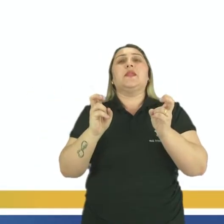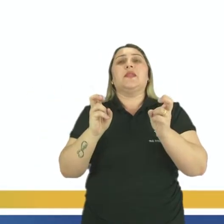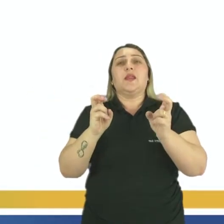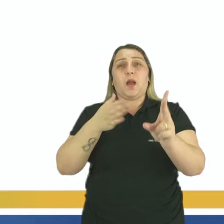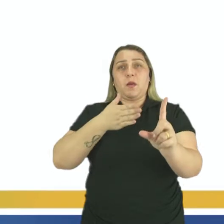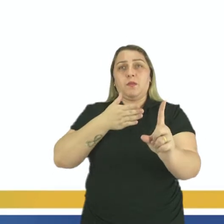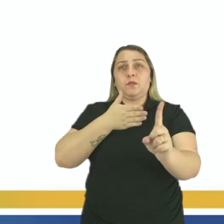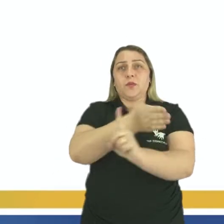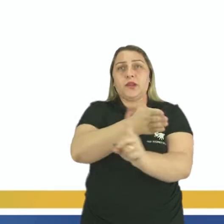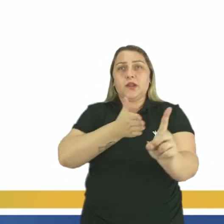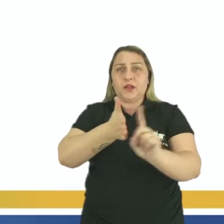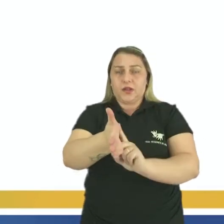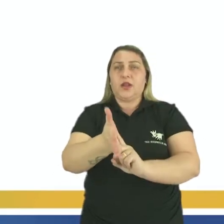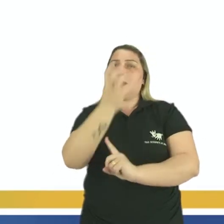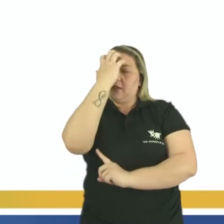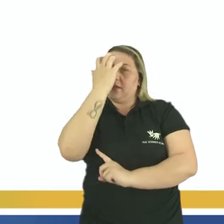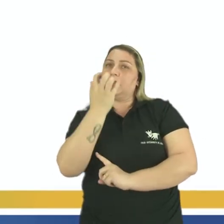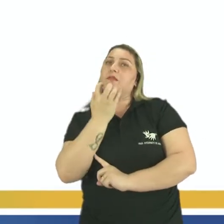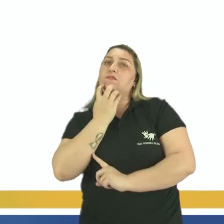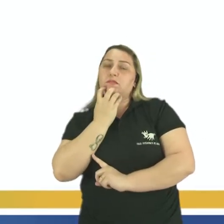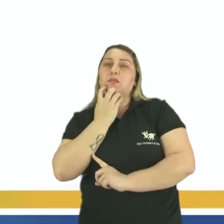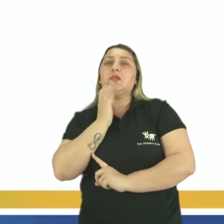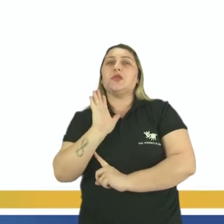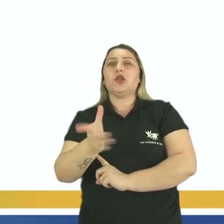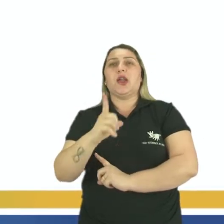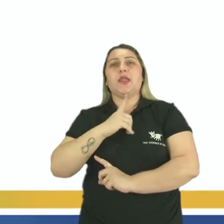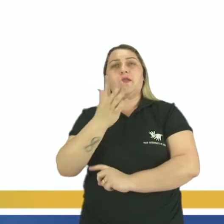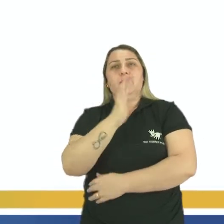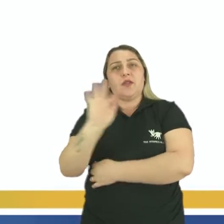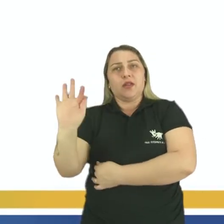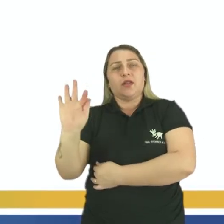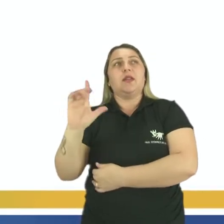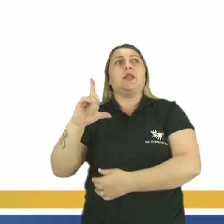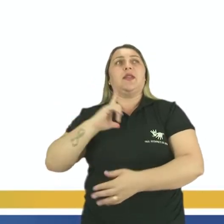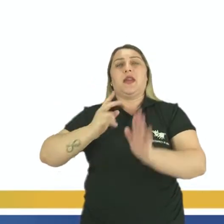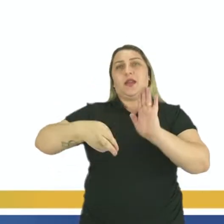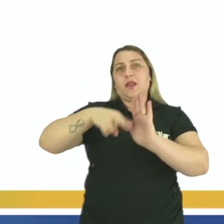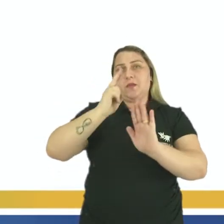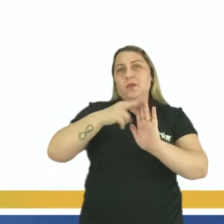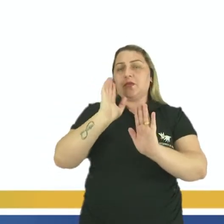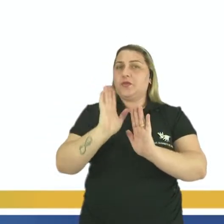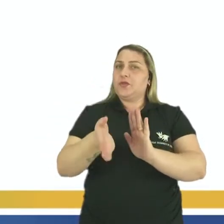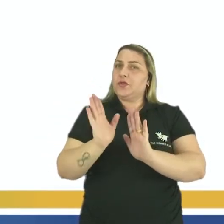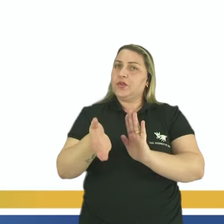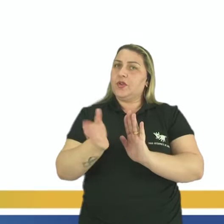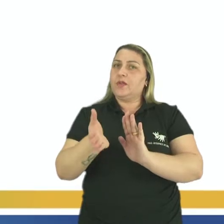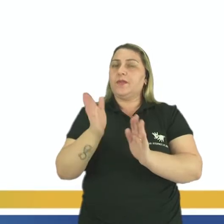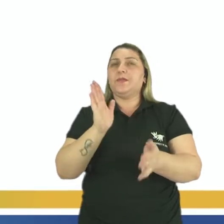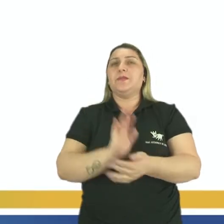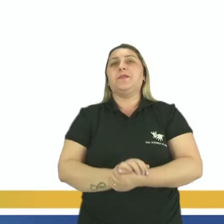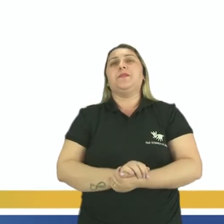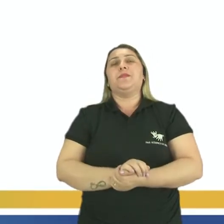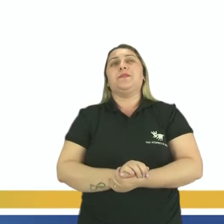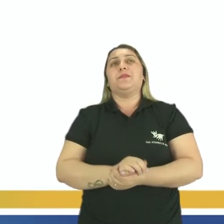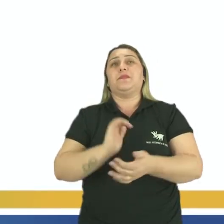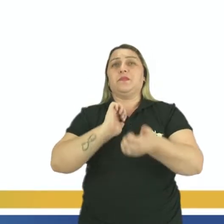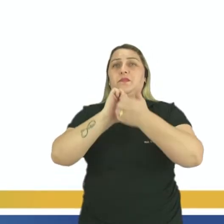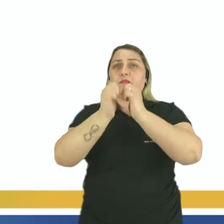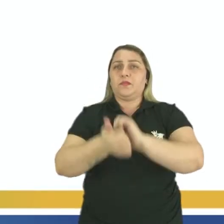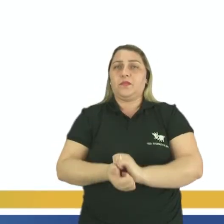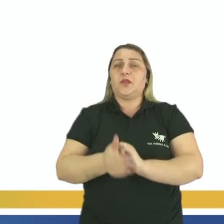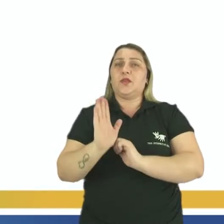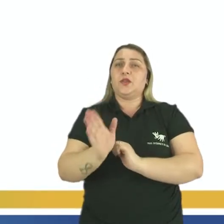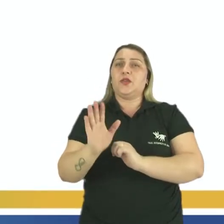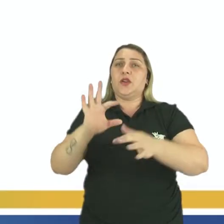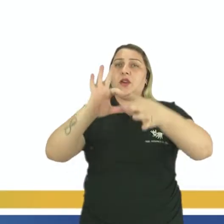modalidade bem séria, já tem federações, tem regulamentações, é um esporte que ele já